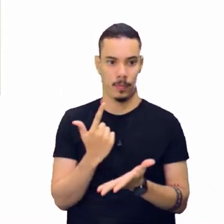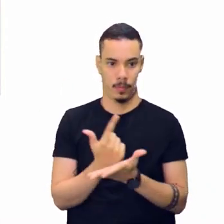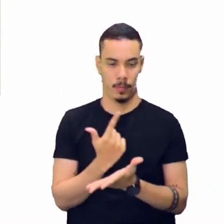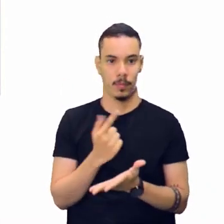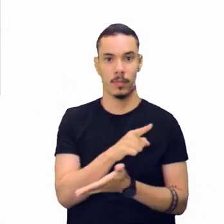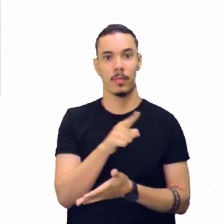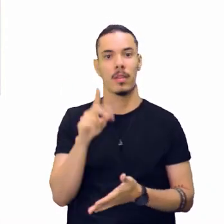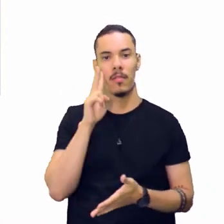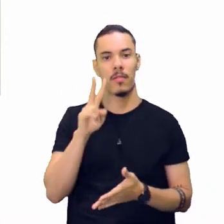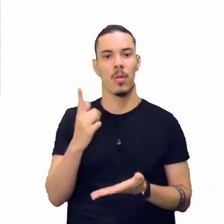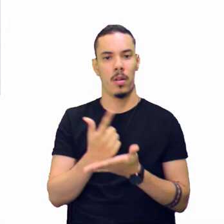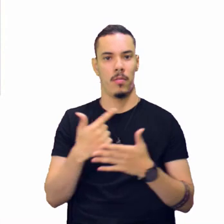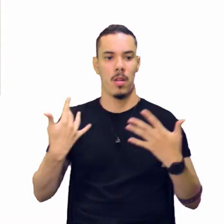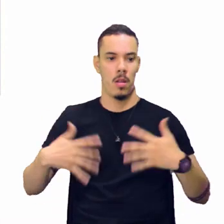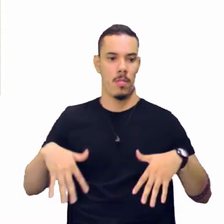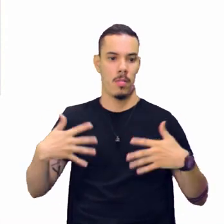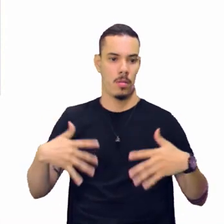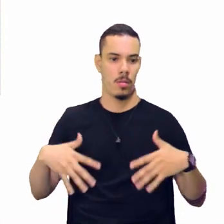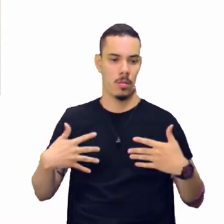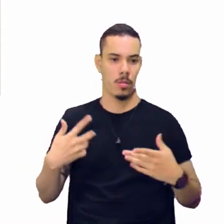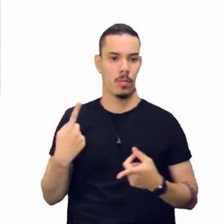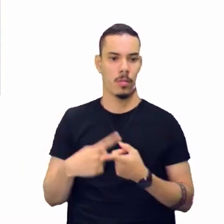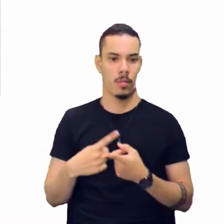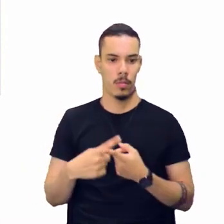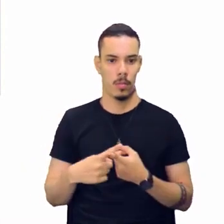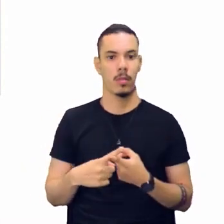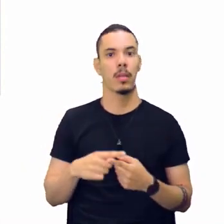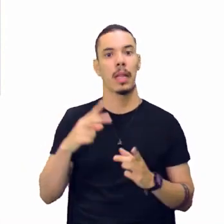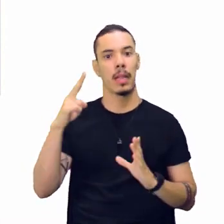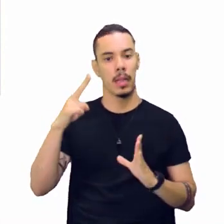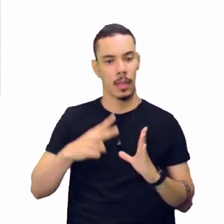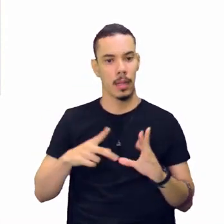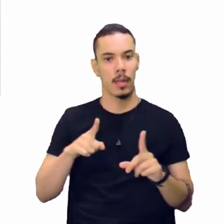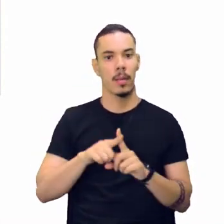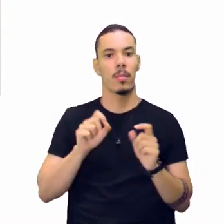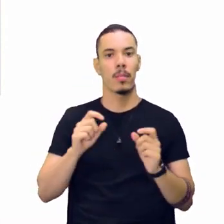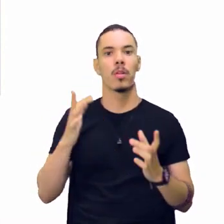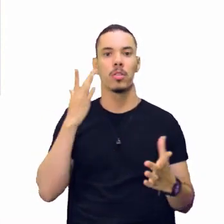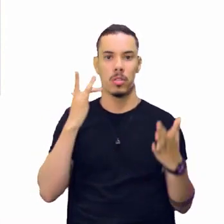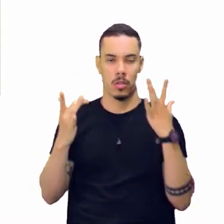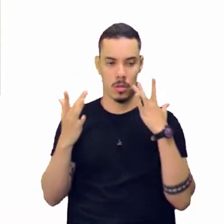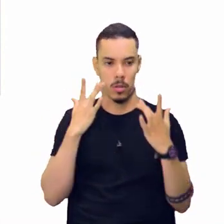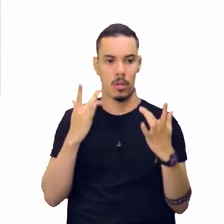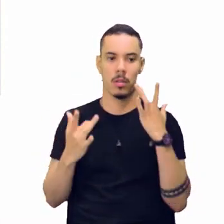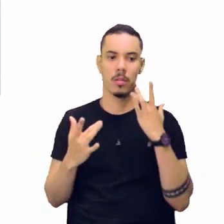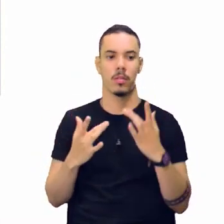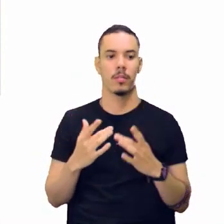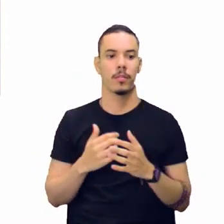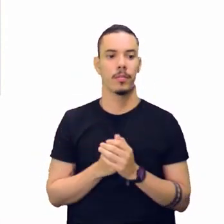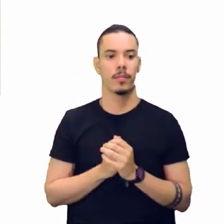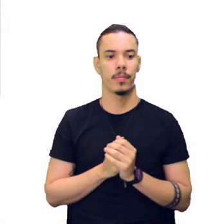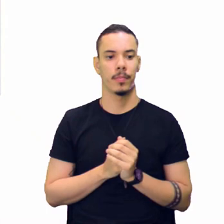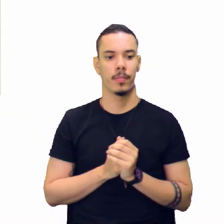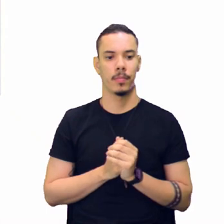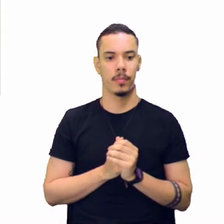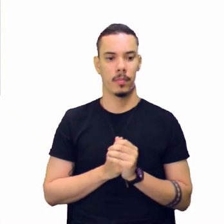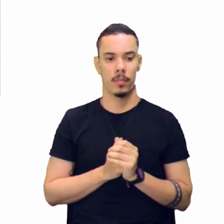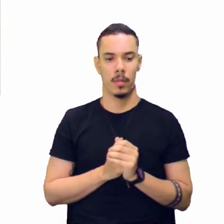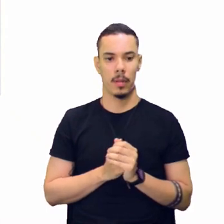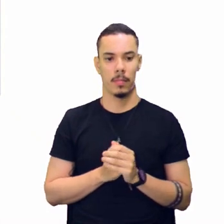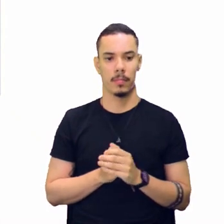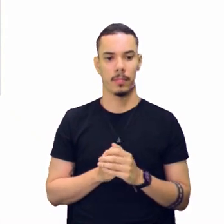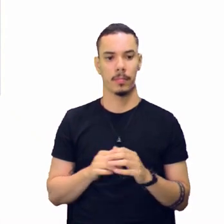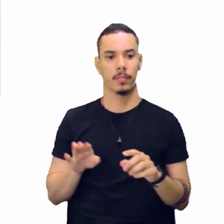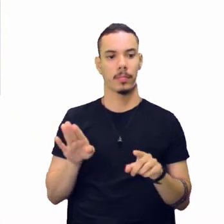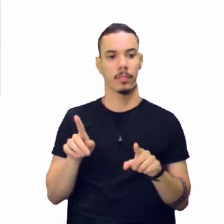alegoria dramática, porque além de ler, você pode encená-la, né? Dramatizá-la. Representada